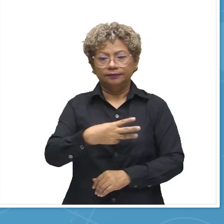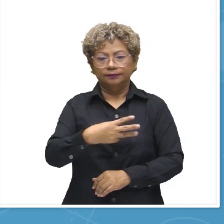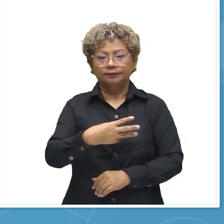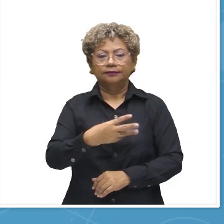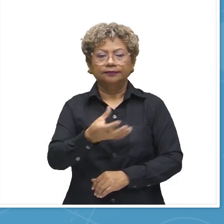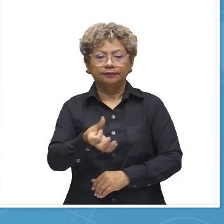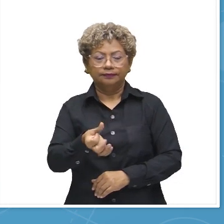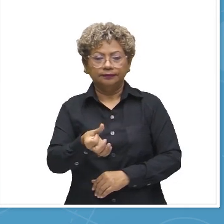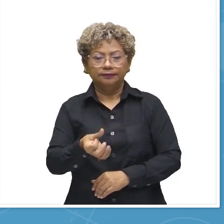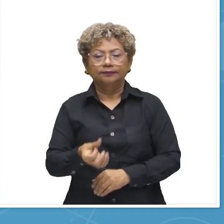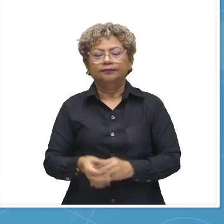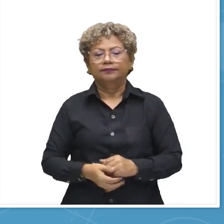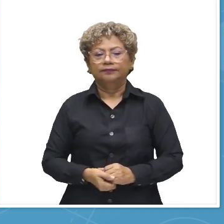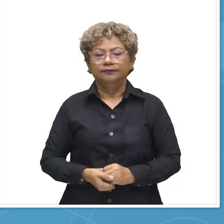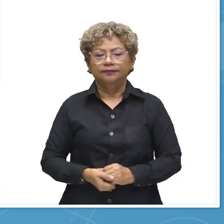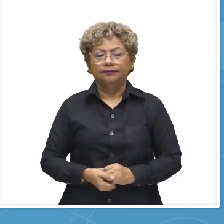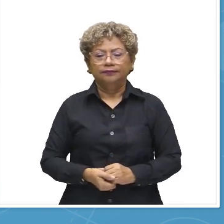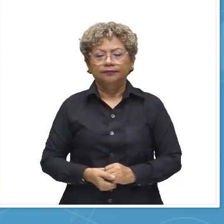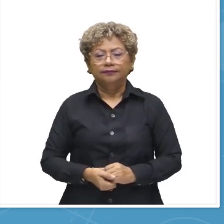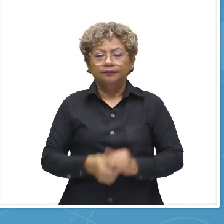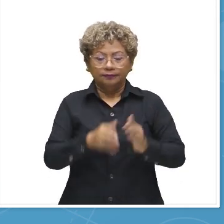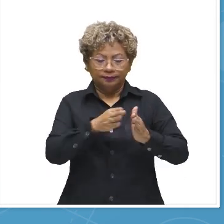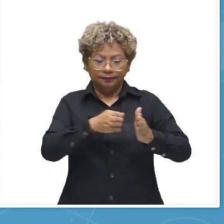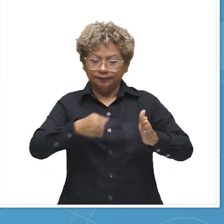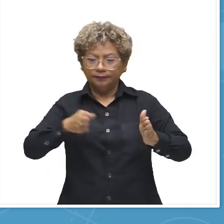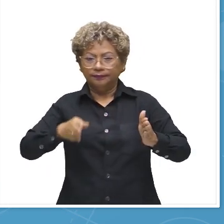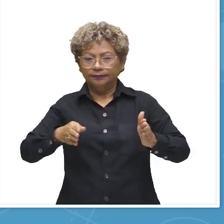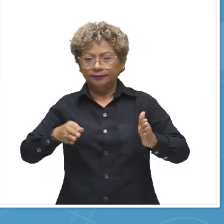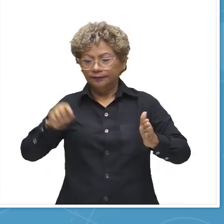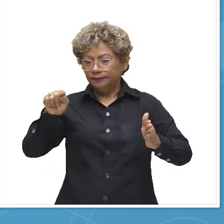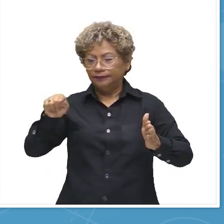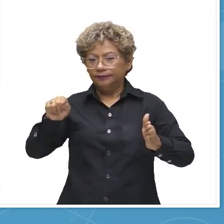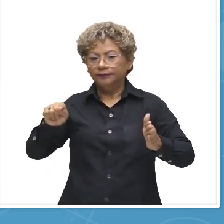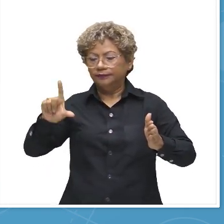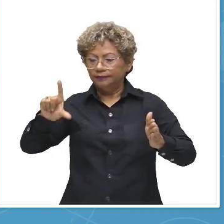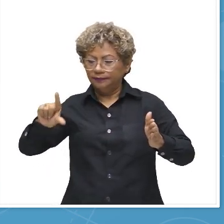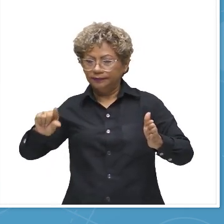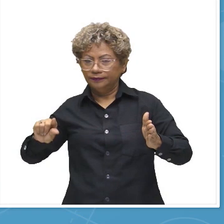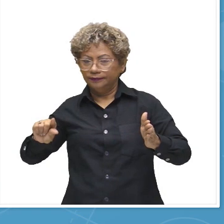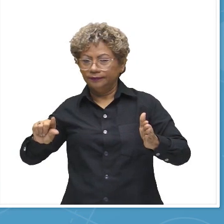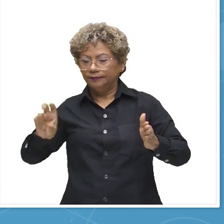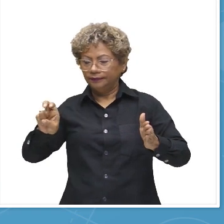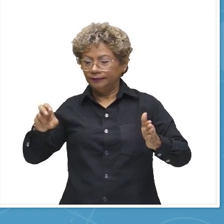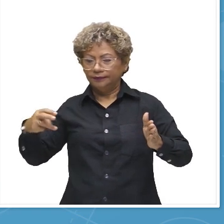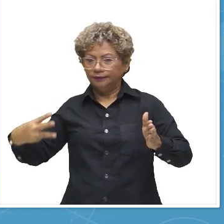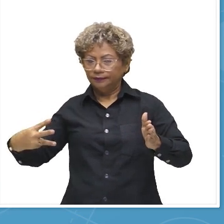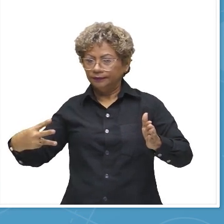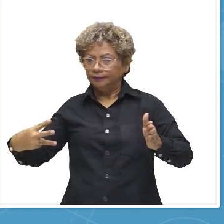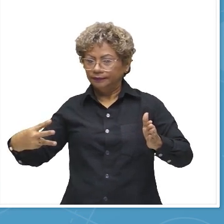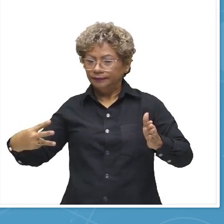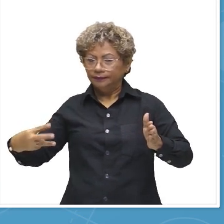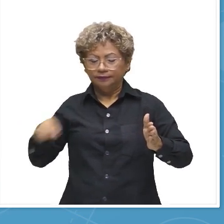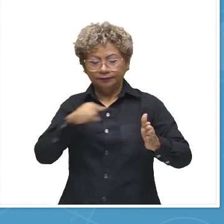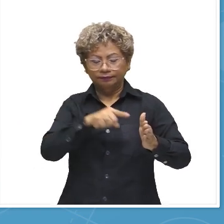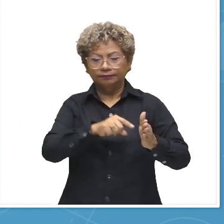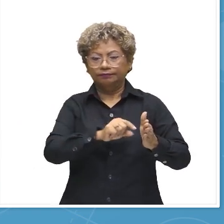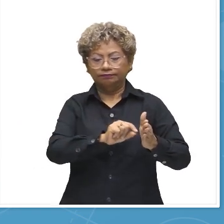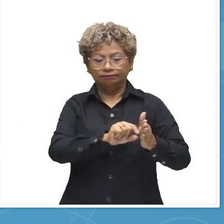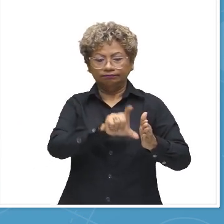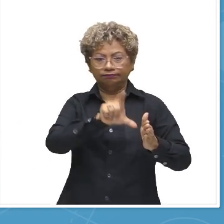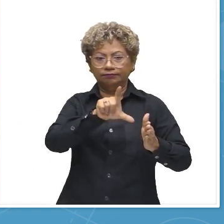36. Para eu tornar essa fração menor, né, numericamente falando, porque a quantidade vai ser exatamente a